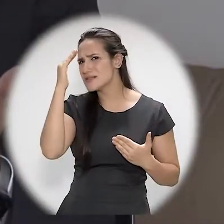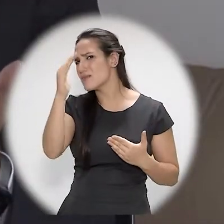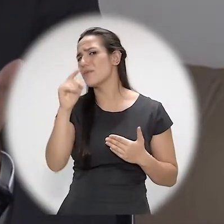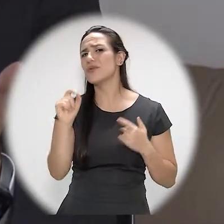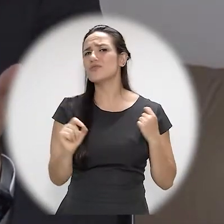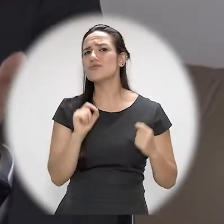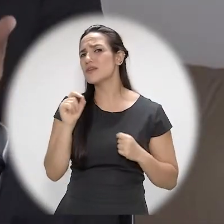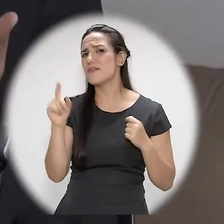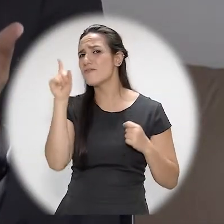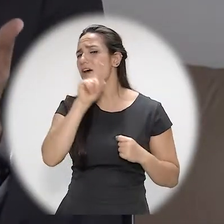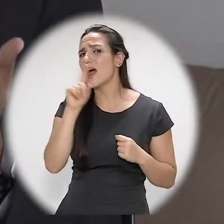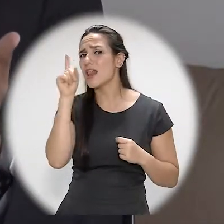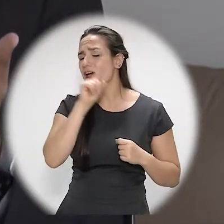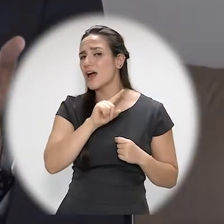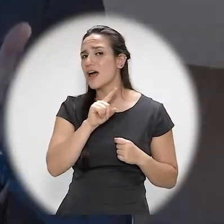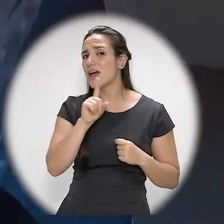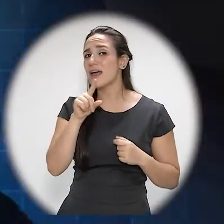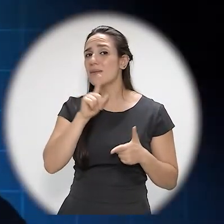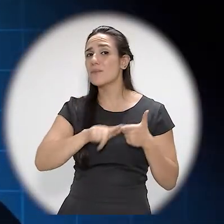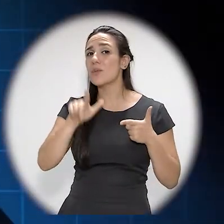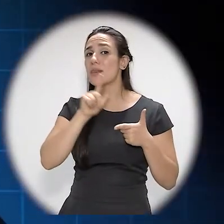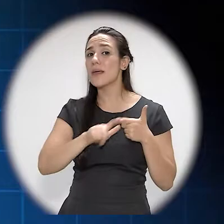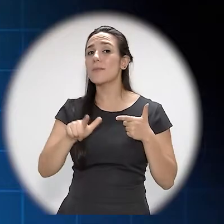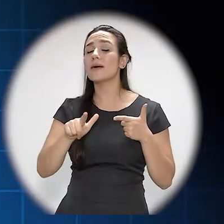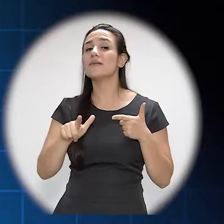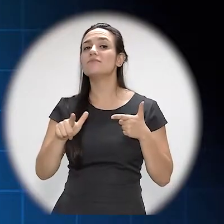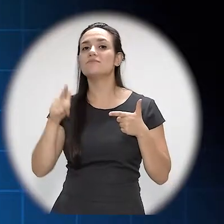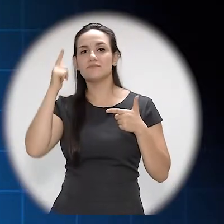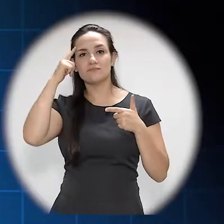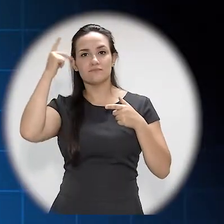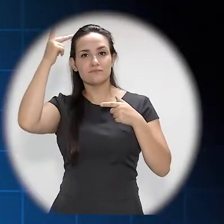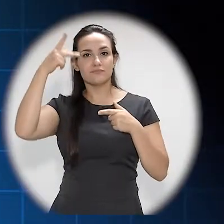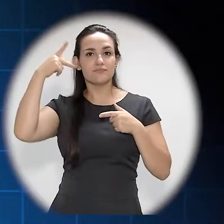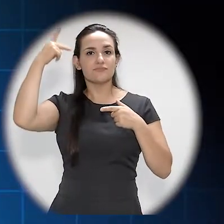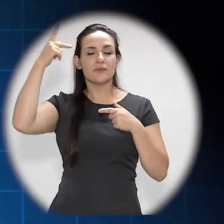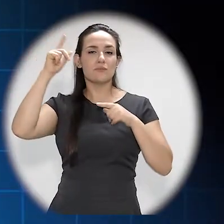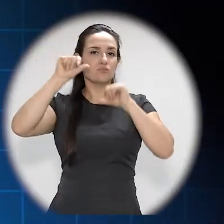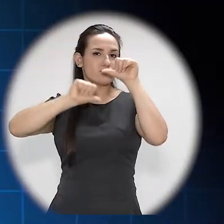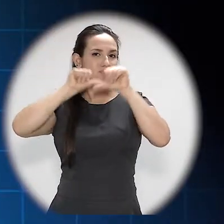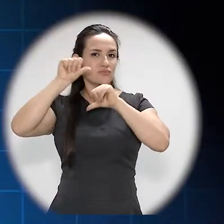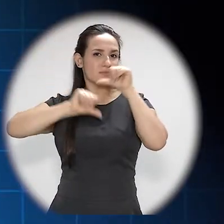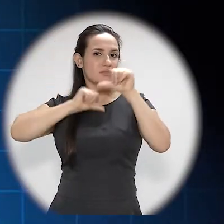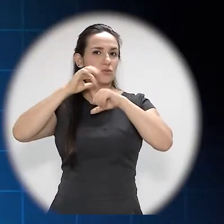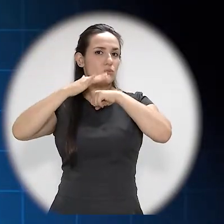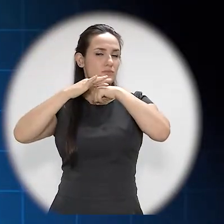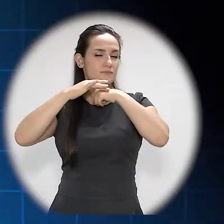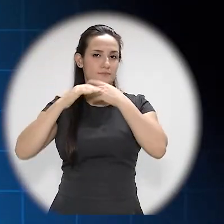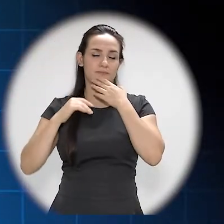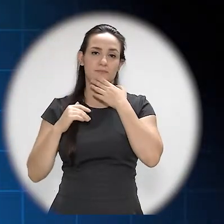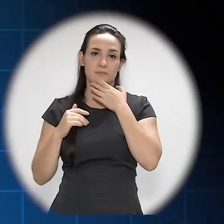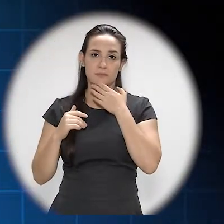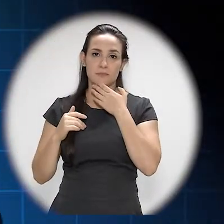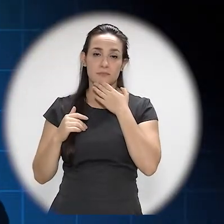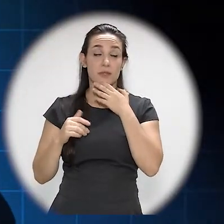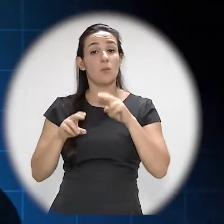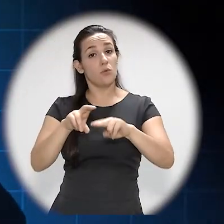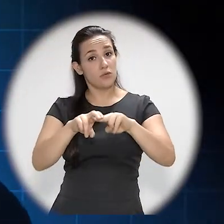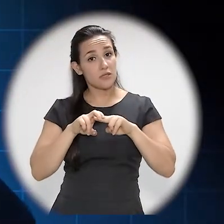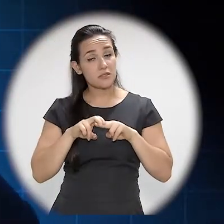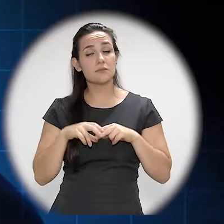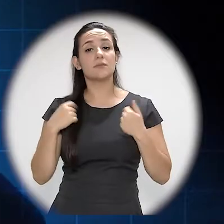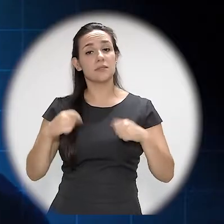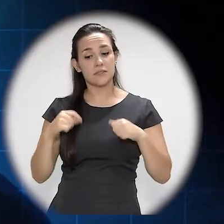temos hoje, na pandemia, são transtornos psiquiátricos aflorando. Então qual que é a importância?